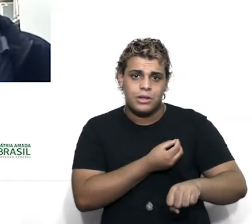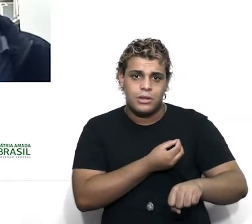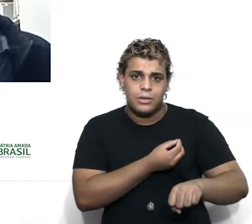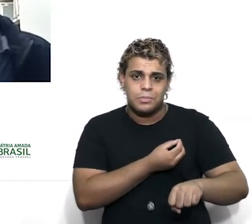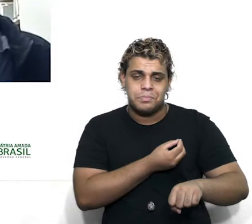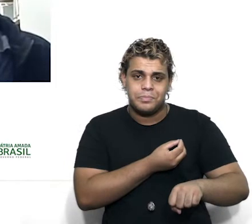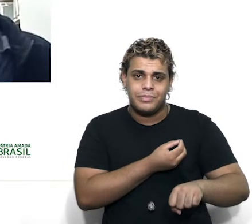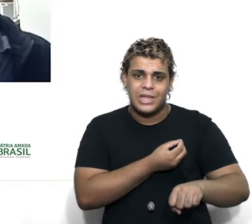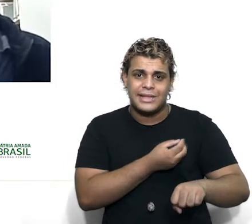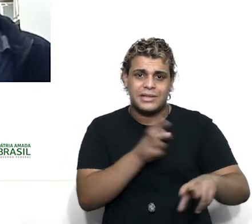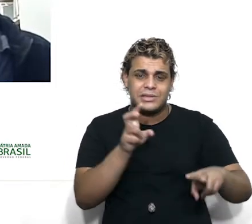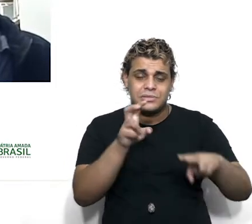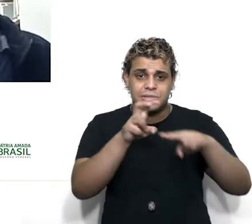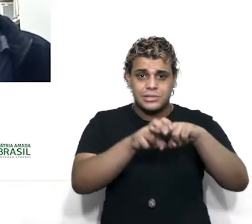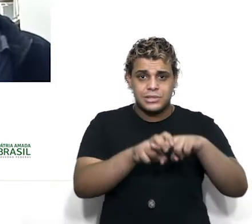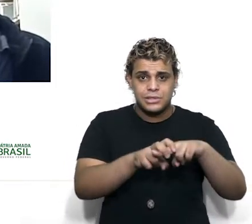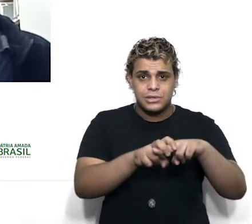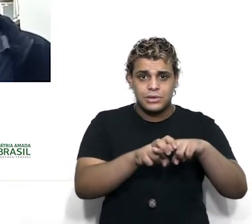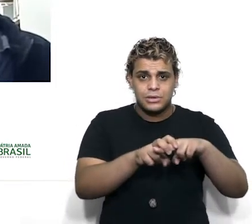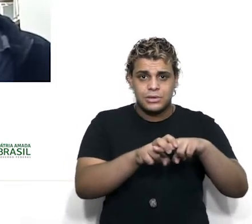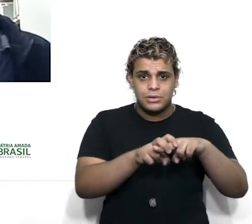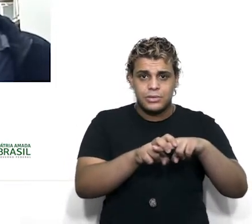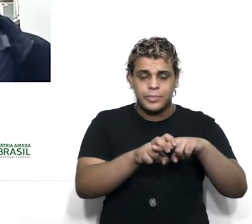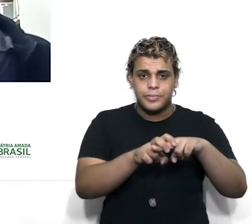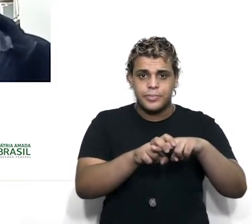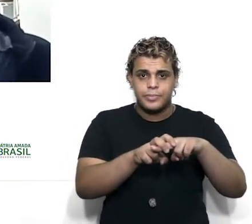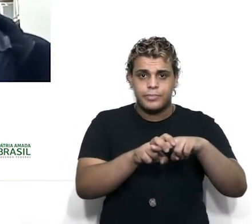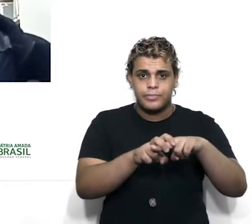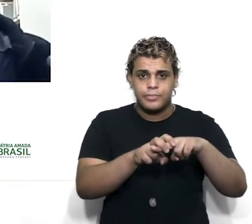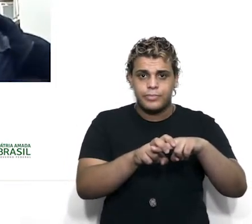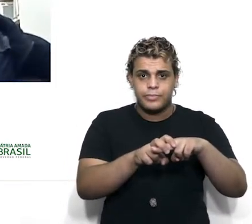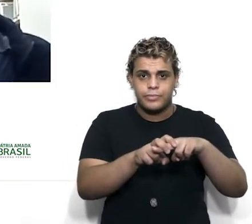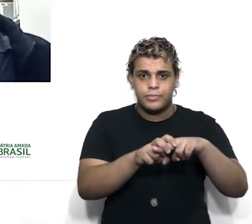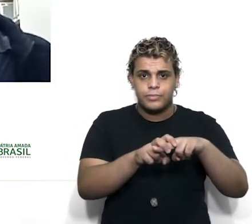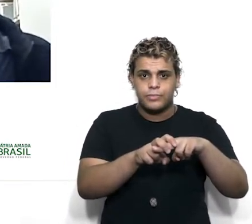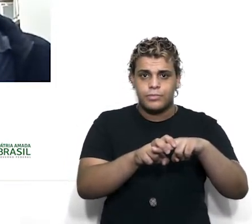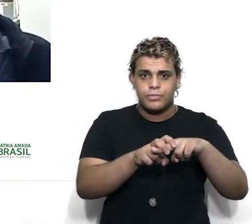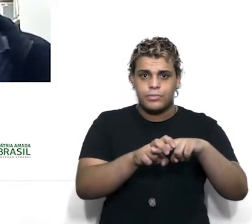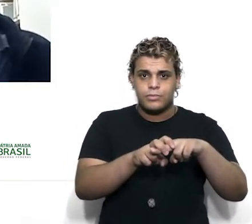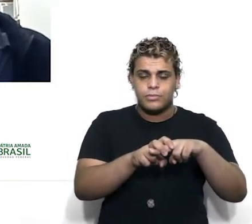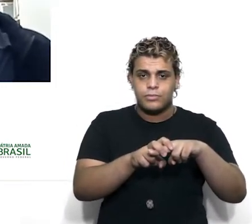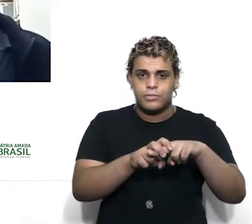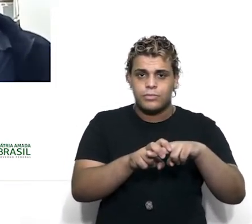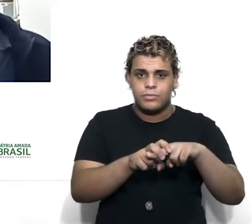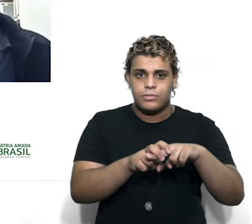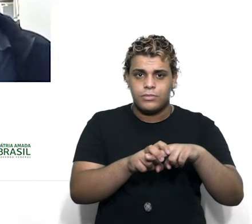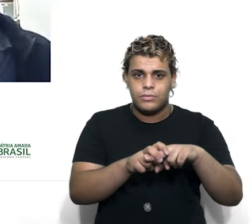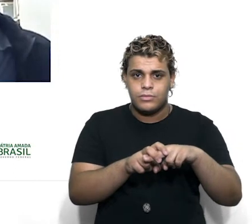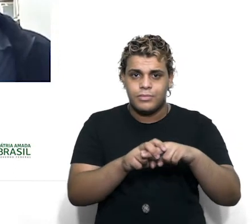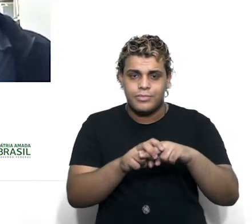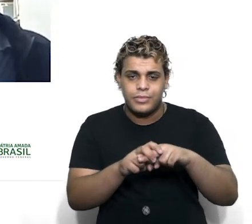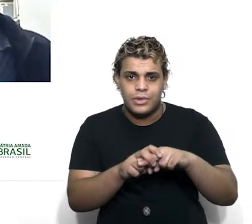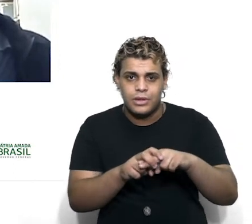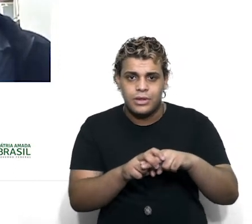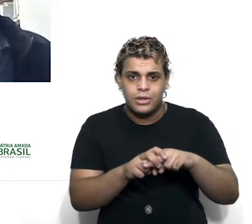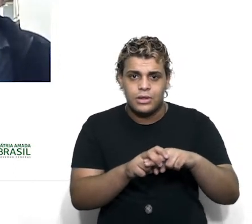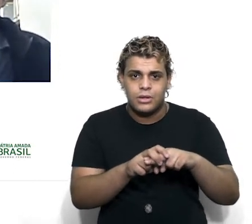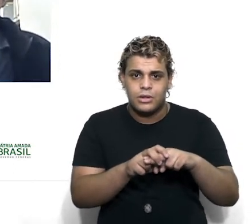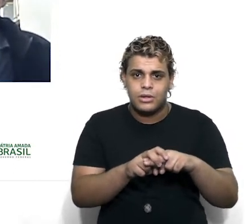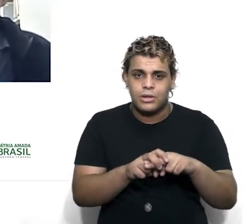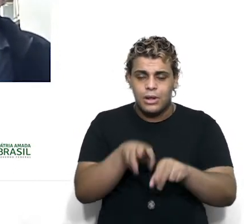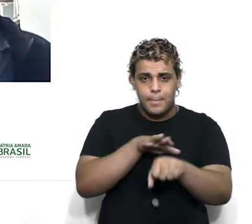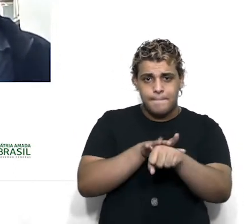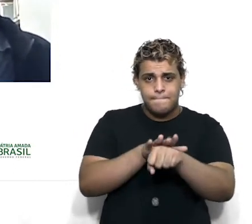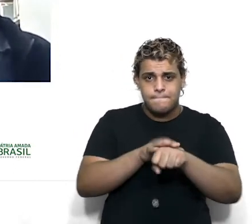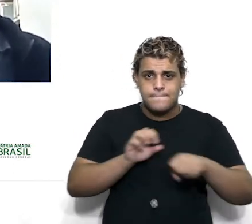o sentar tornou-se uma coisa que não é estar isolado, ou seja, isso também é estranho nesta